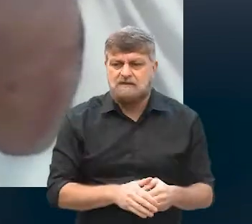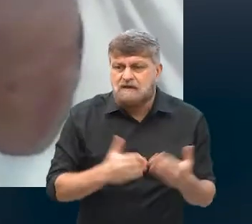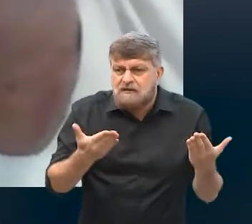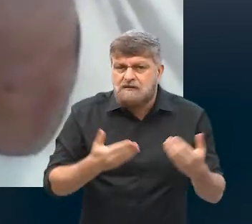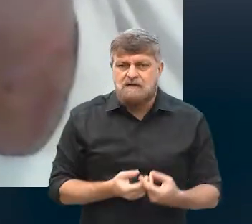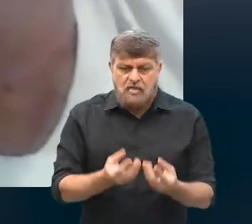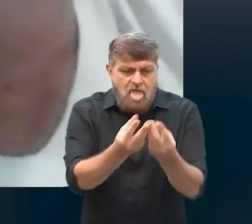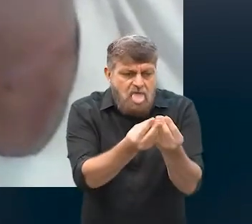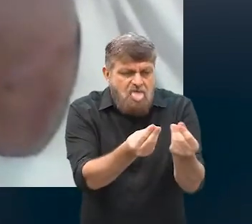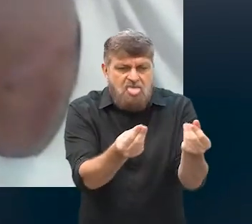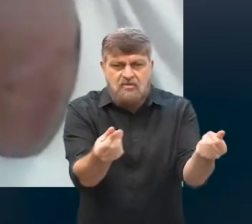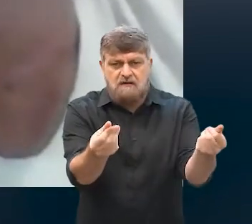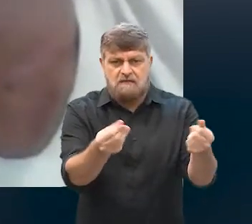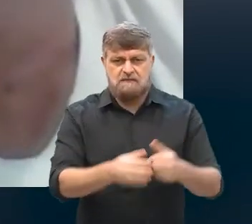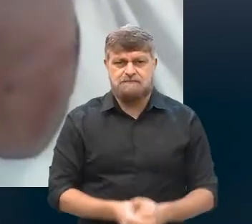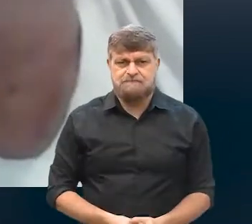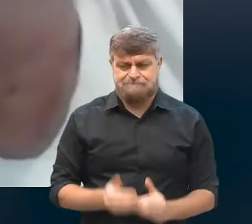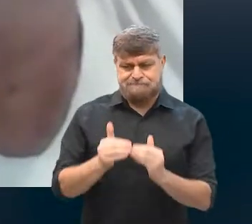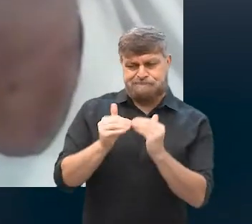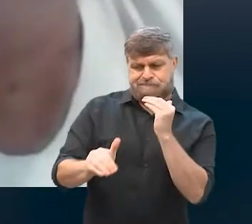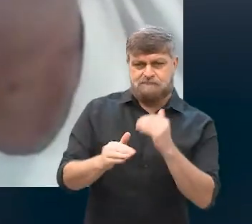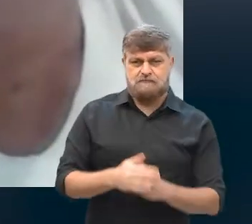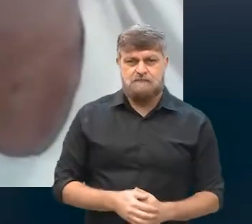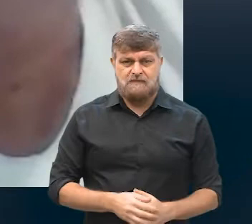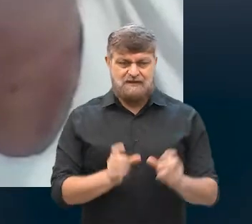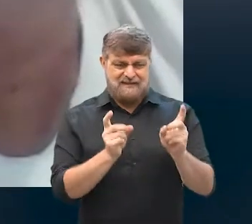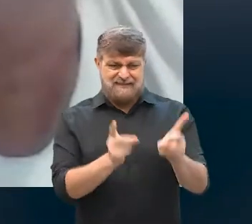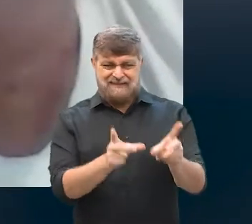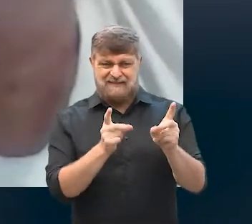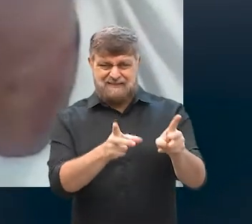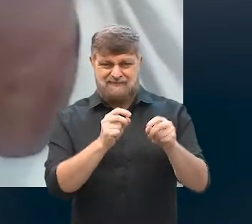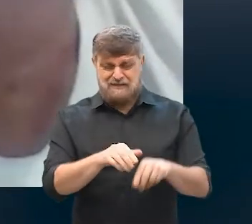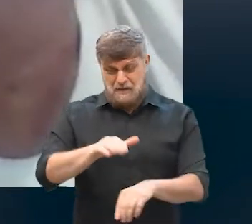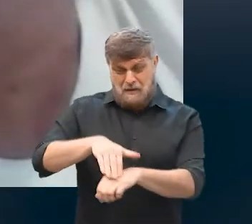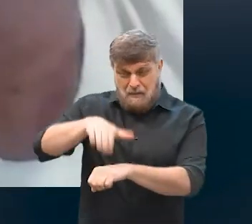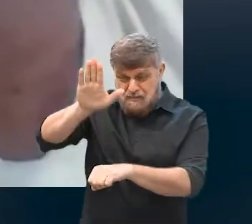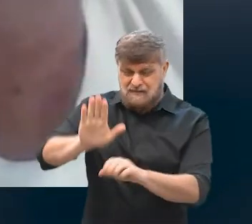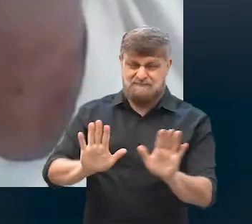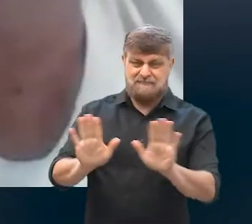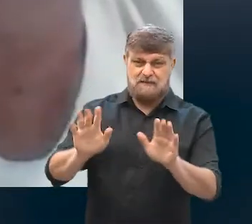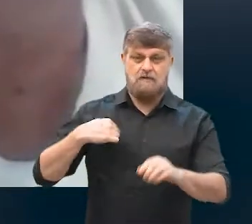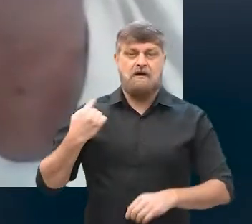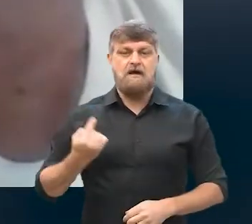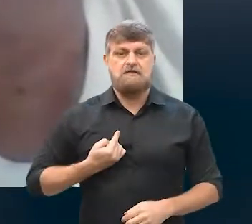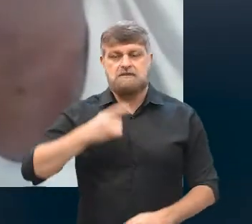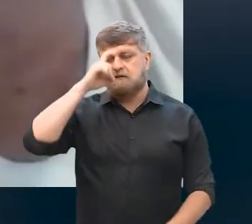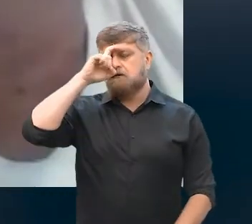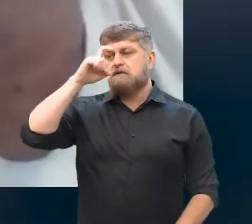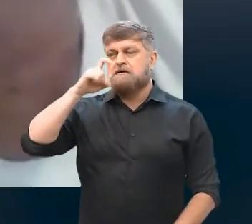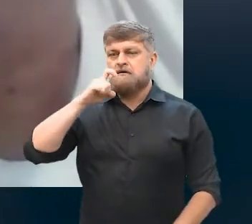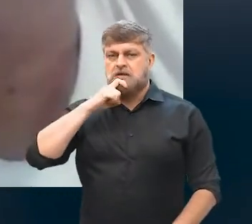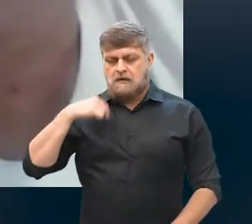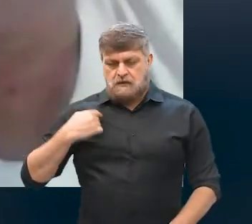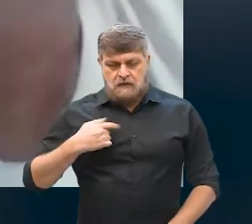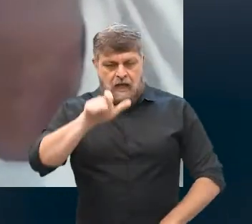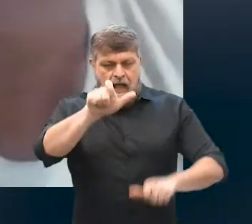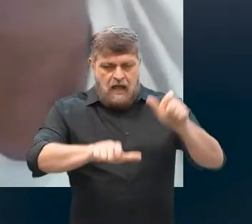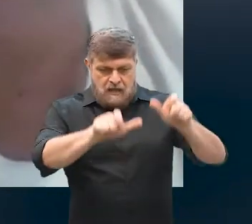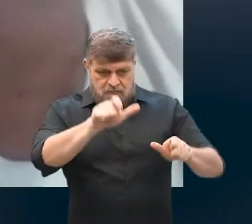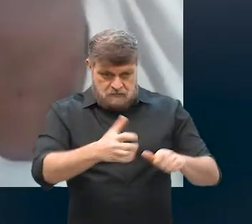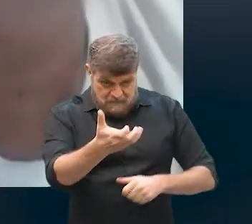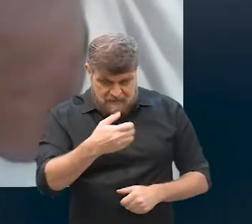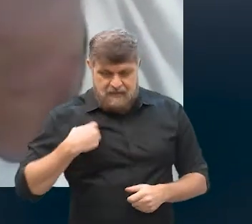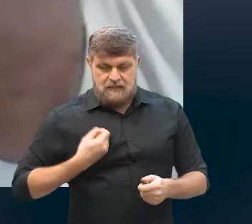adequada. Então, na verdade, o volume de venda não ia ser tão grande e a gente prefere estar tranquilo nisso. Vendamos diretamente